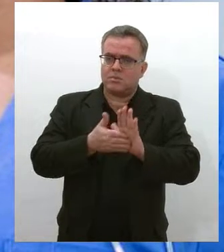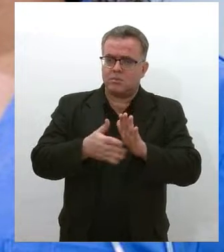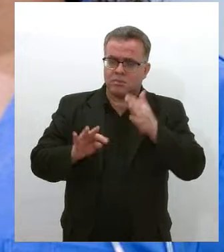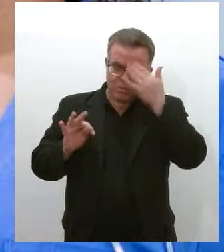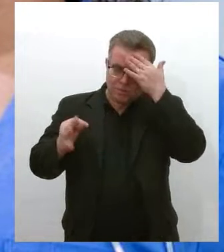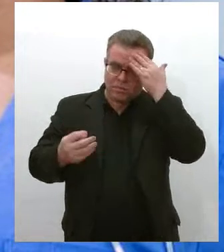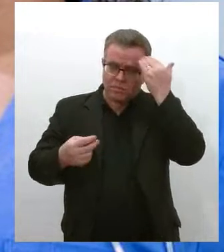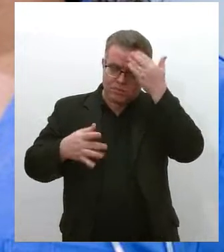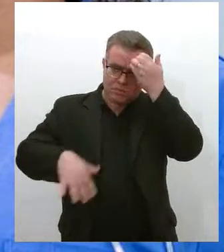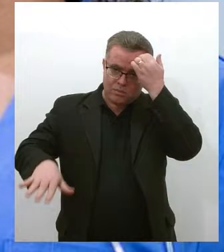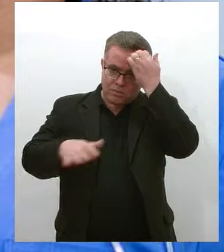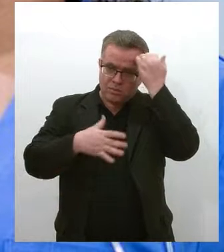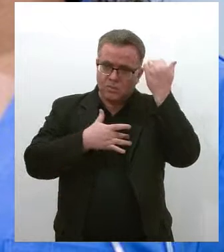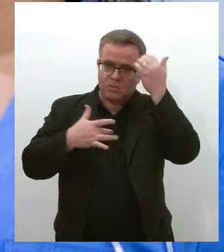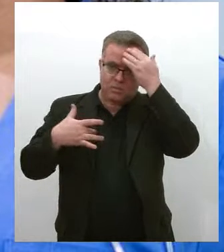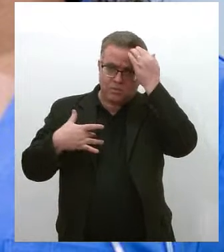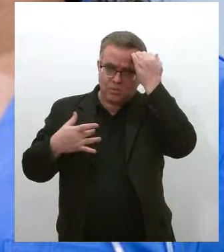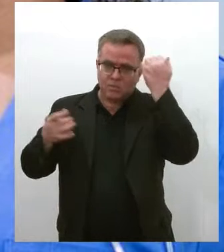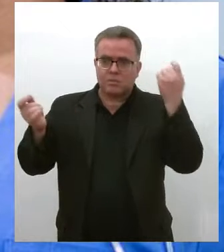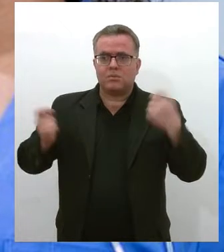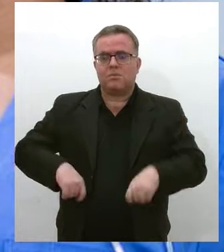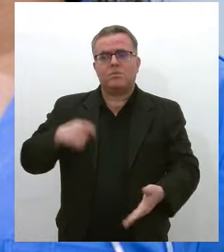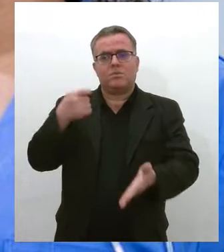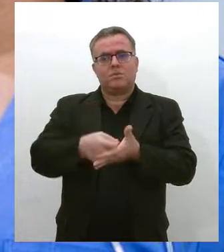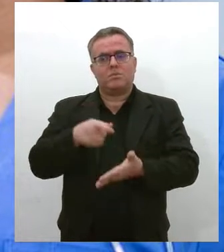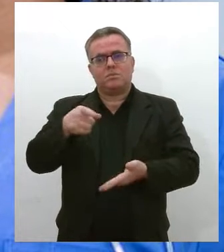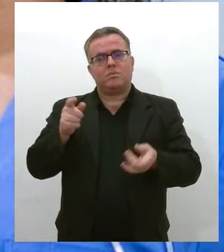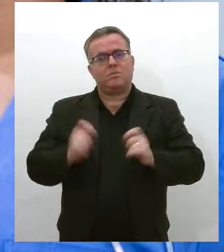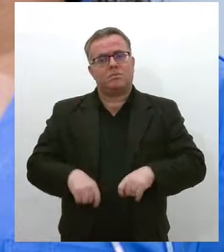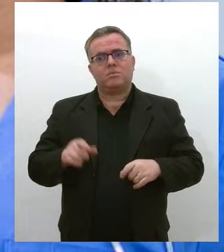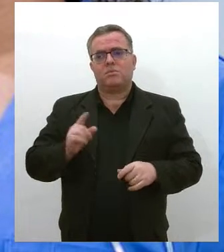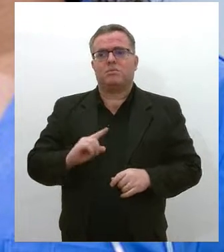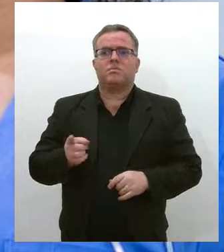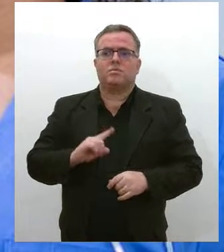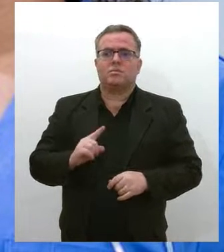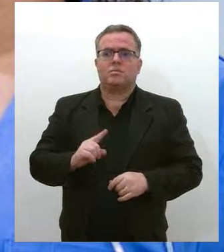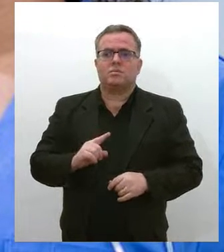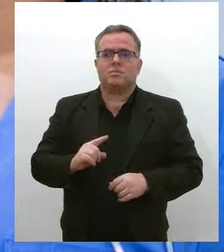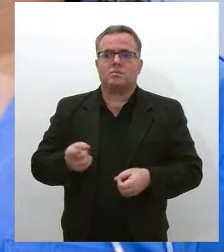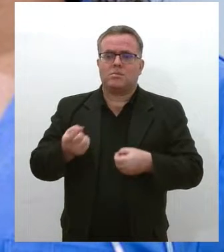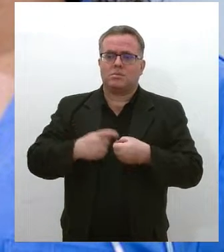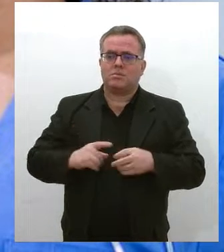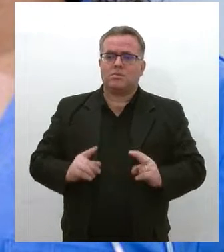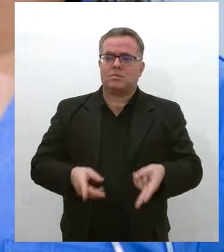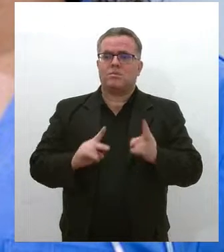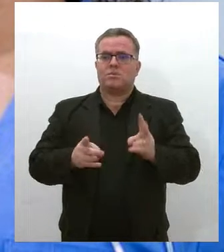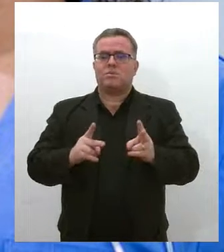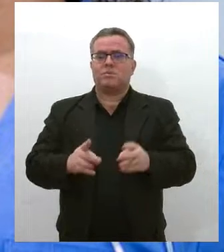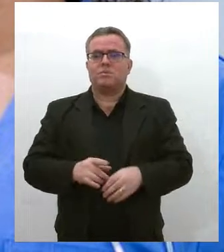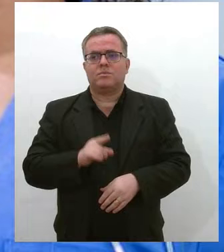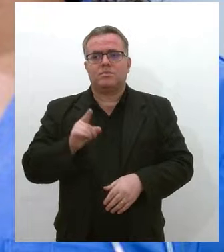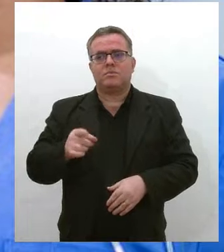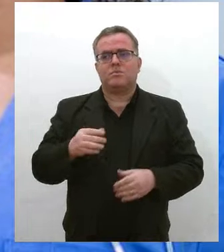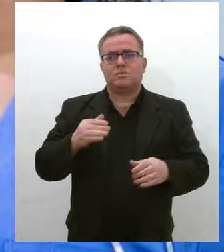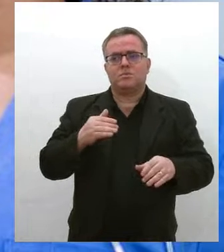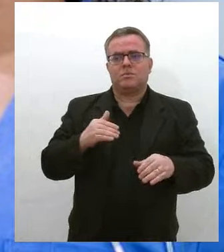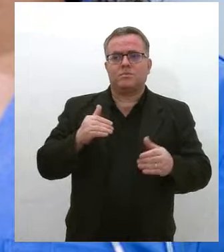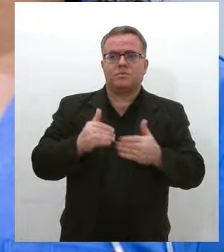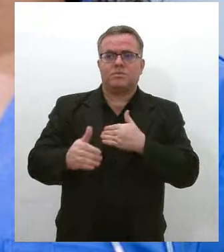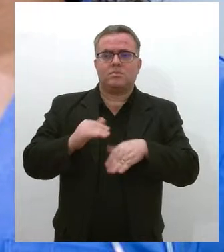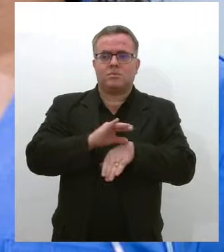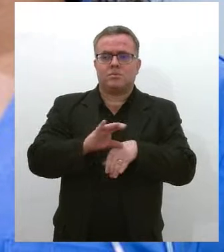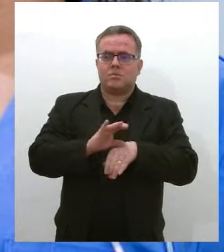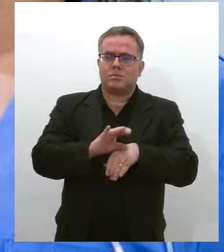a impossibilidade de pagar esse valor voltou à tona por meio da ação direta de inconstitucionalidade de